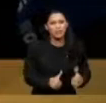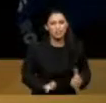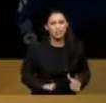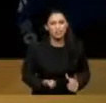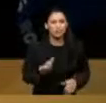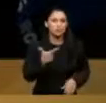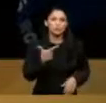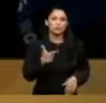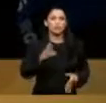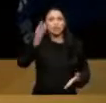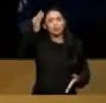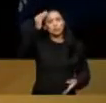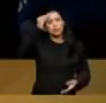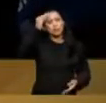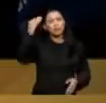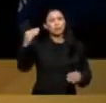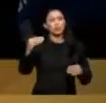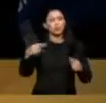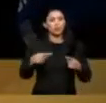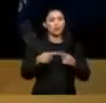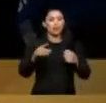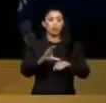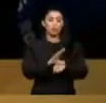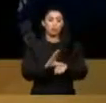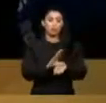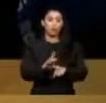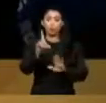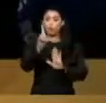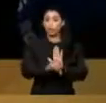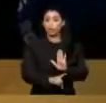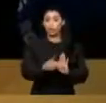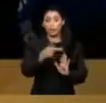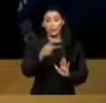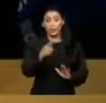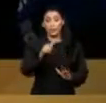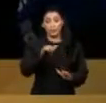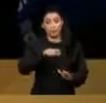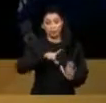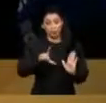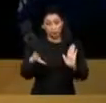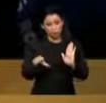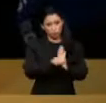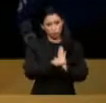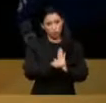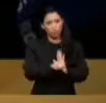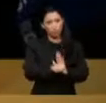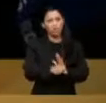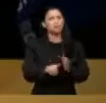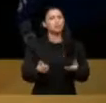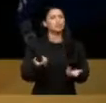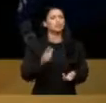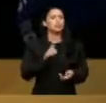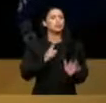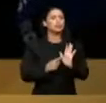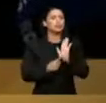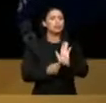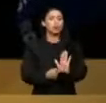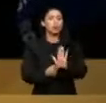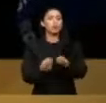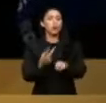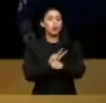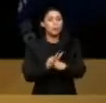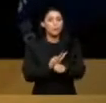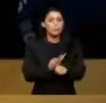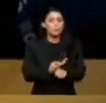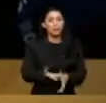interpretar a Constituição sem se considerar a ciência do direito penal, que nos orienta a buscar o bem jurídico tutelado e a atuação